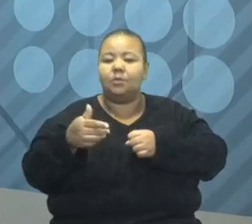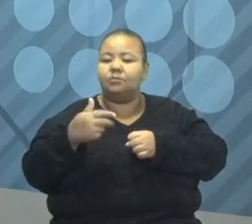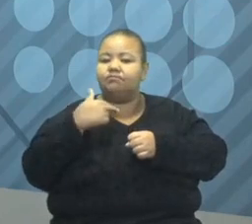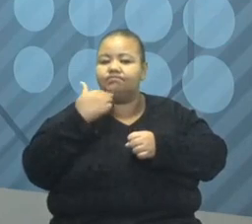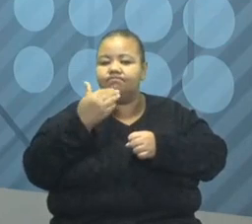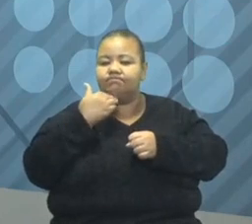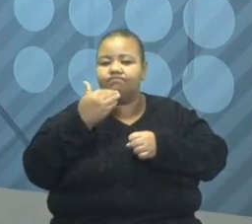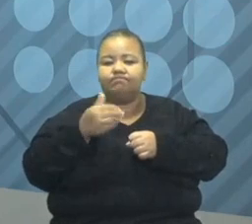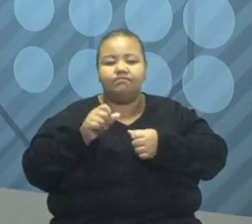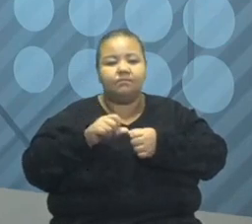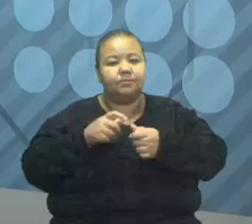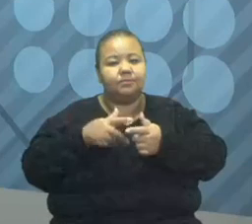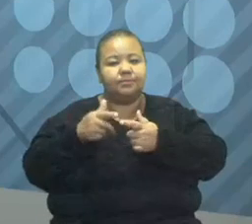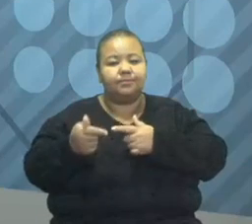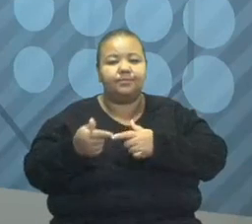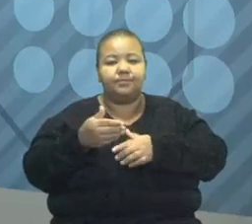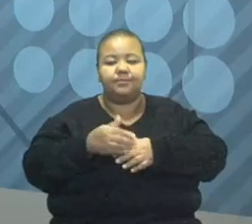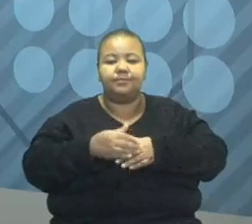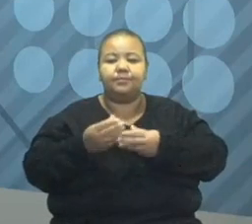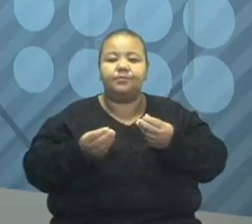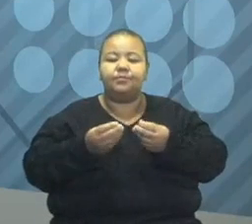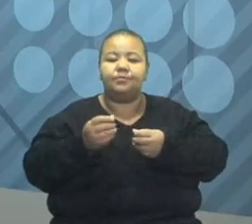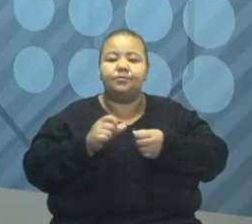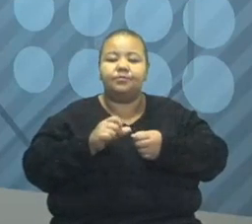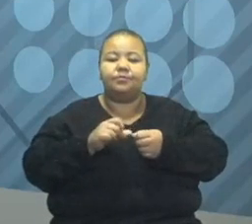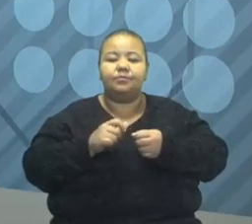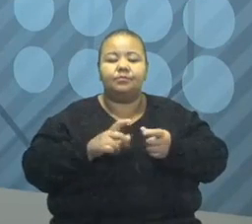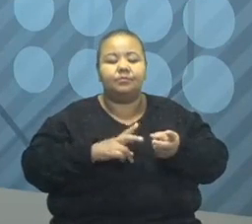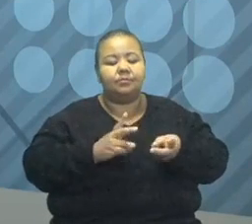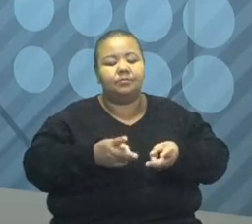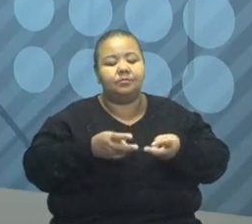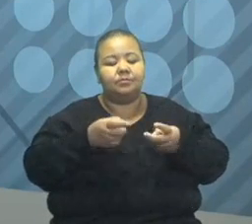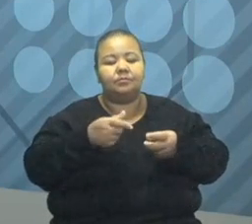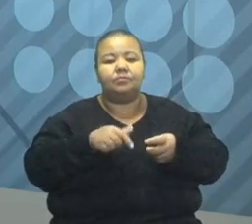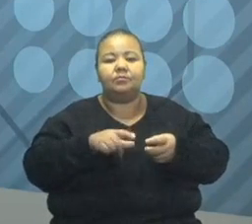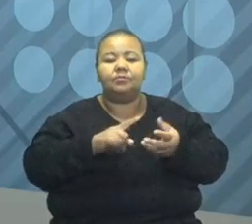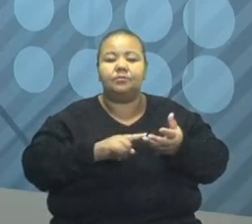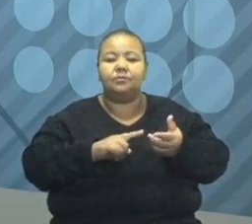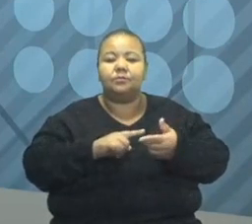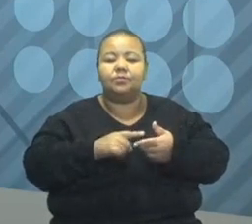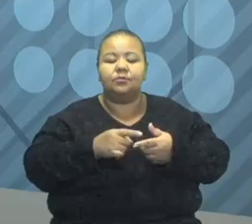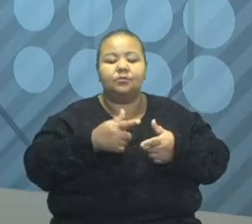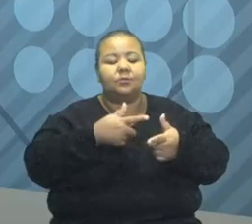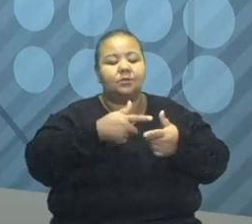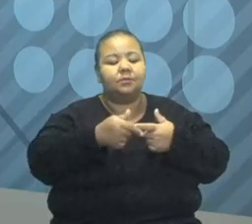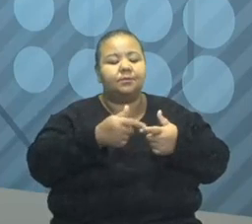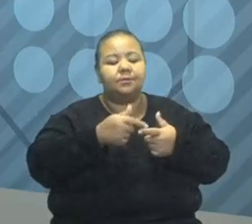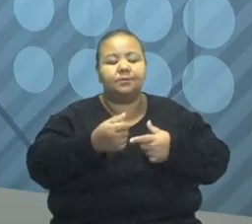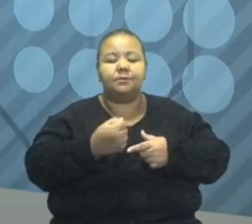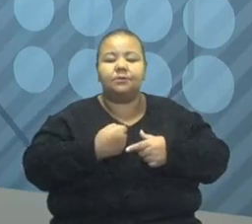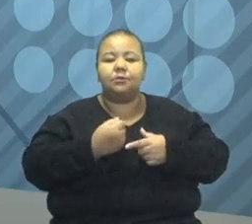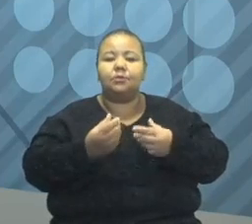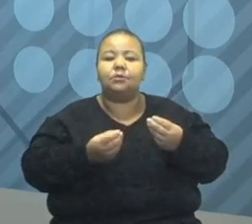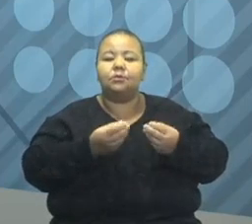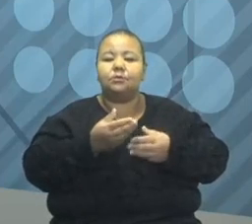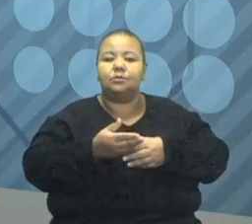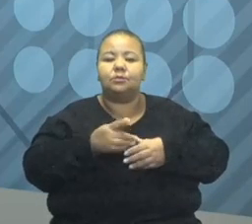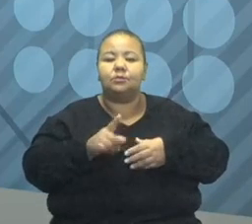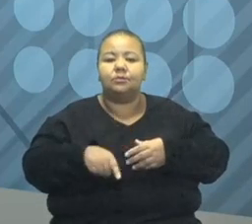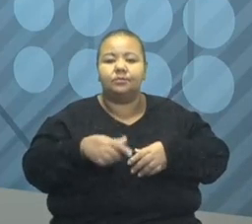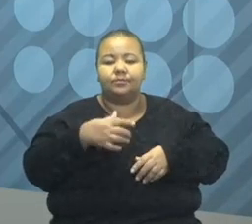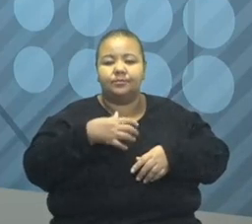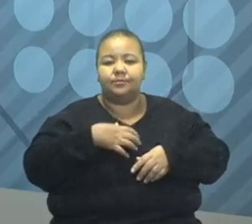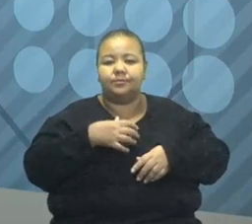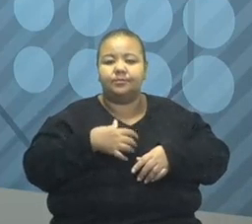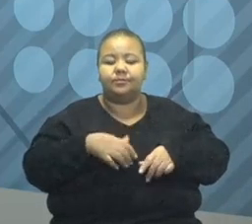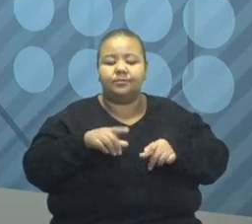não possui solução. Mas como a gente vai identificar essa quantidade de soluções, esse número de soluções? Uma das